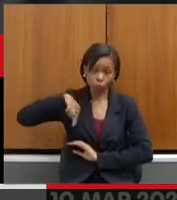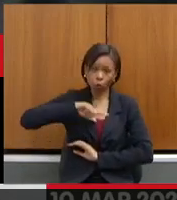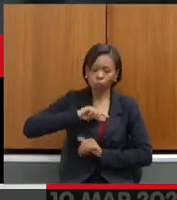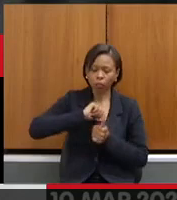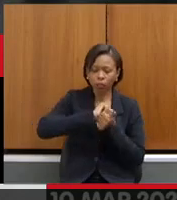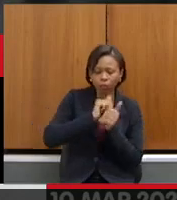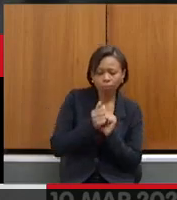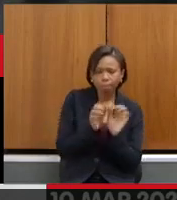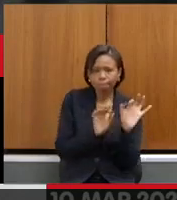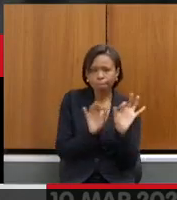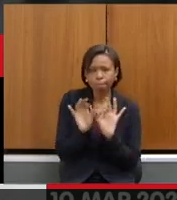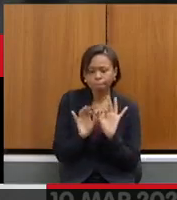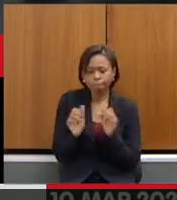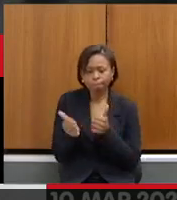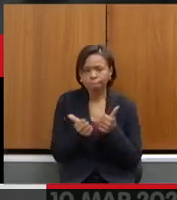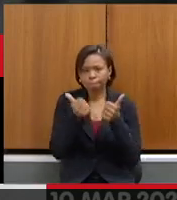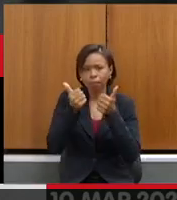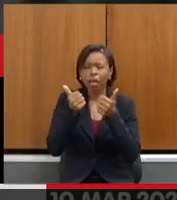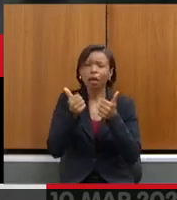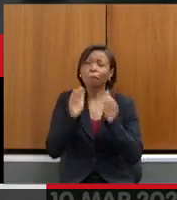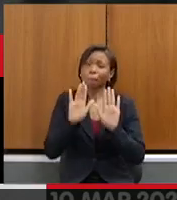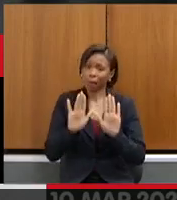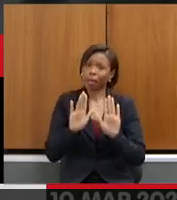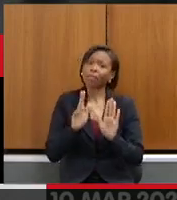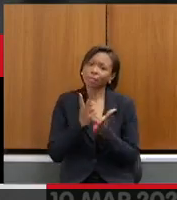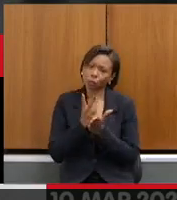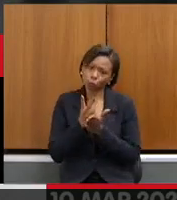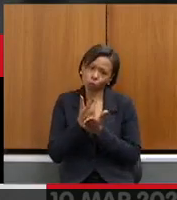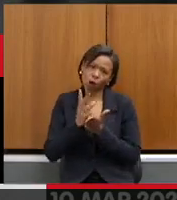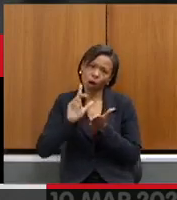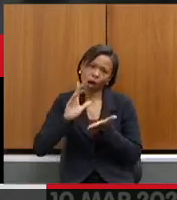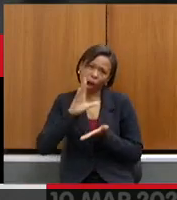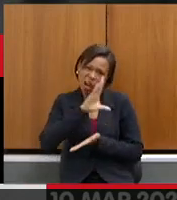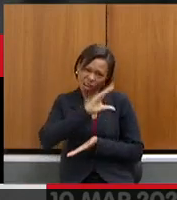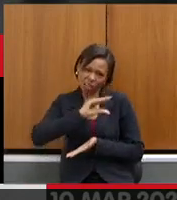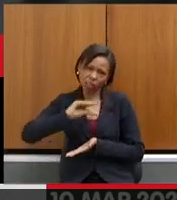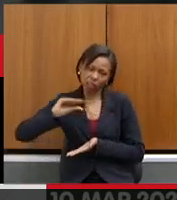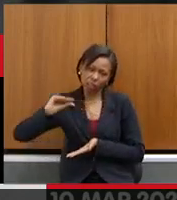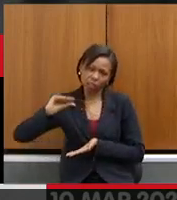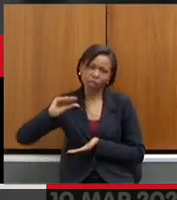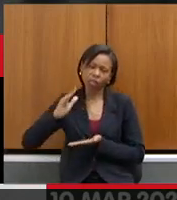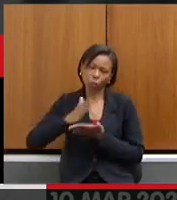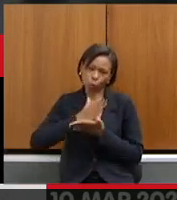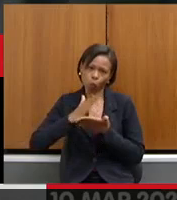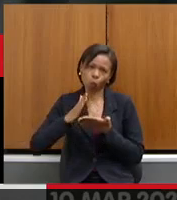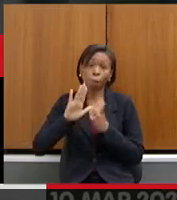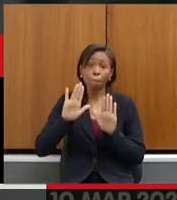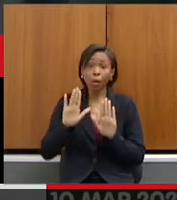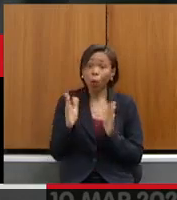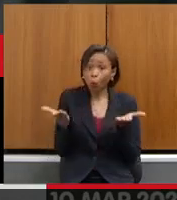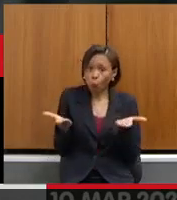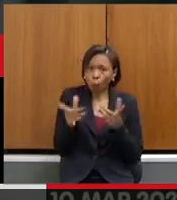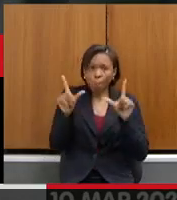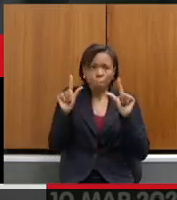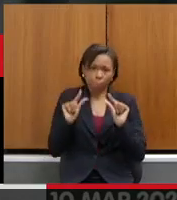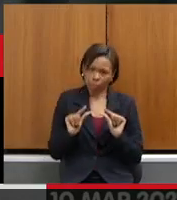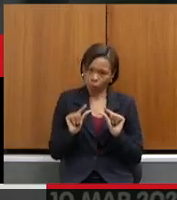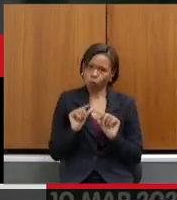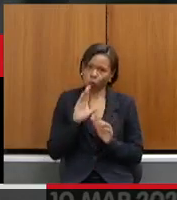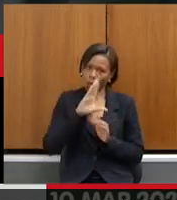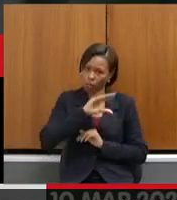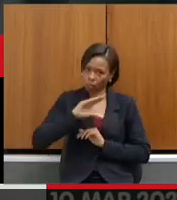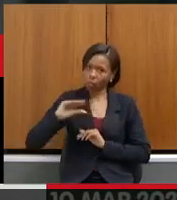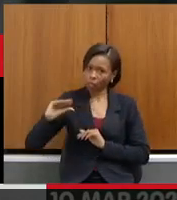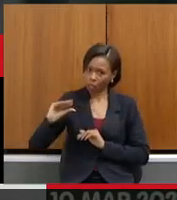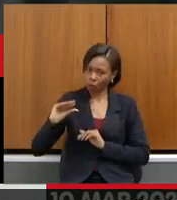a ponto de nós temos algum atraso ainda mas esse atraso Ele tem sido consideravelmente menor do